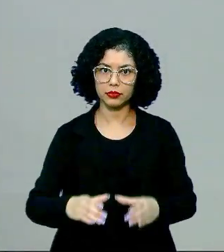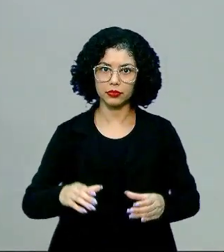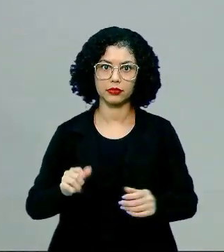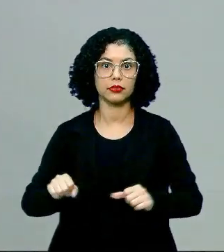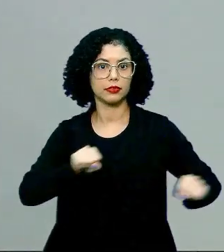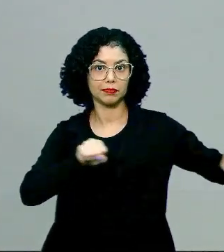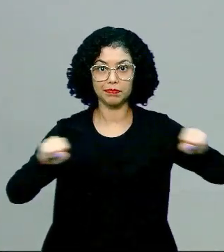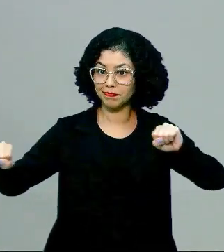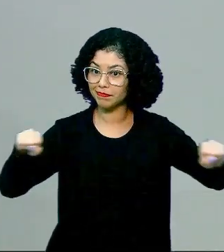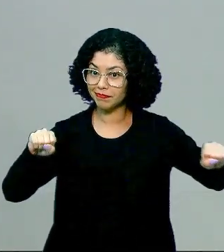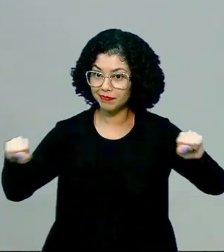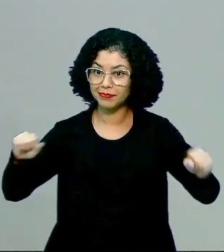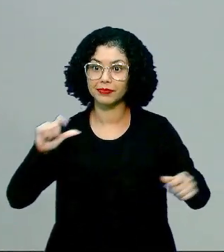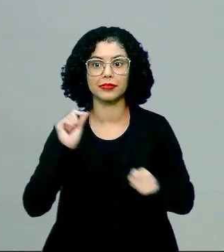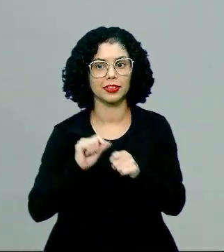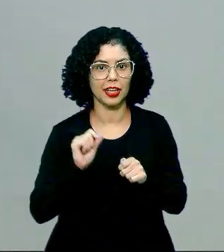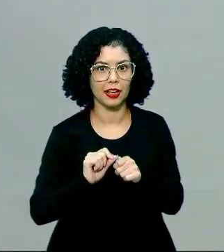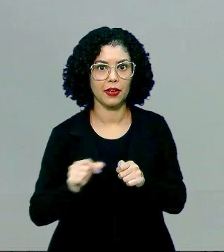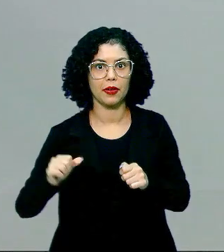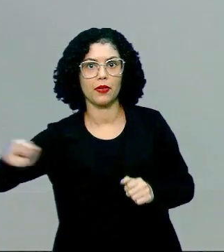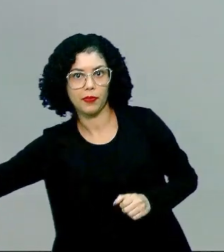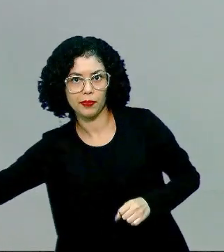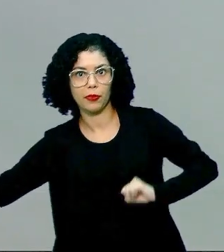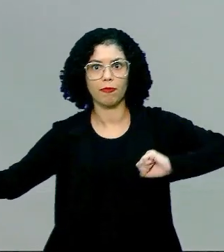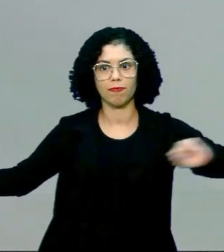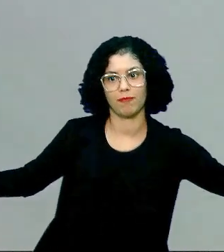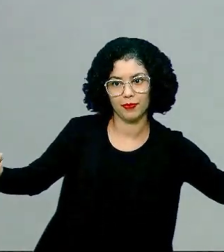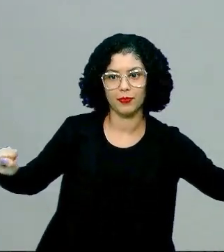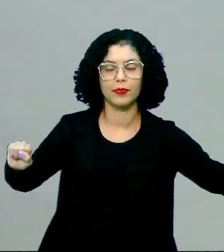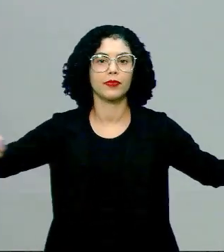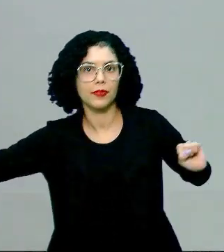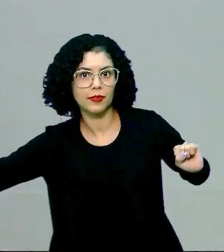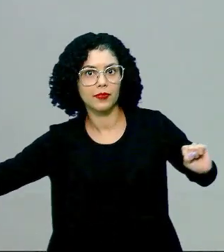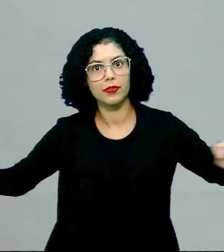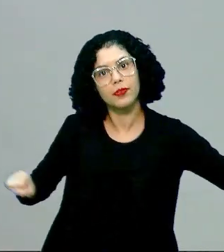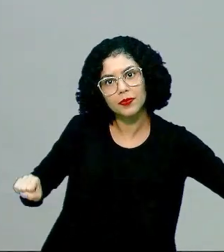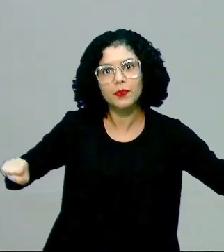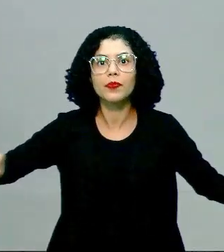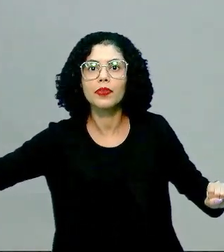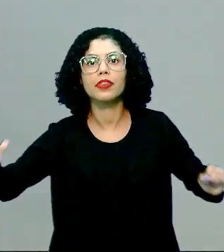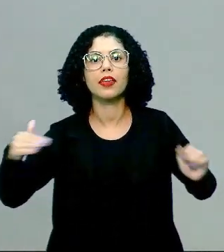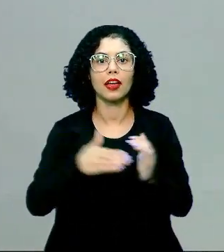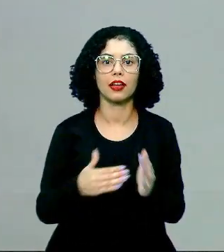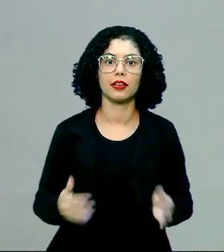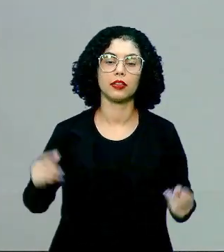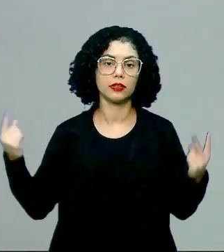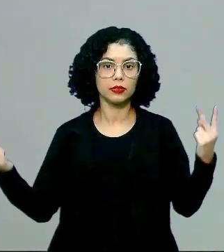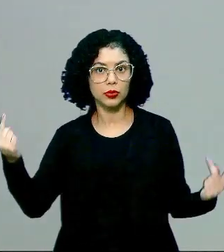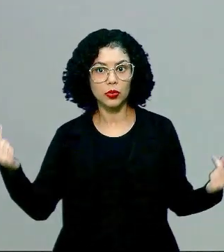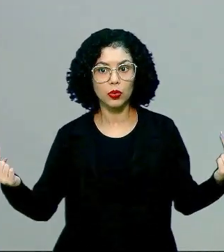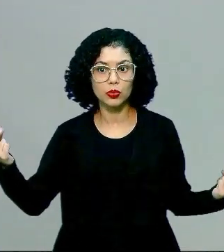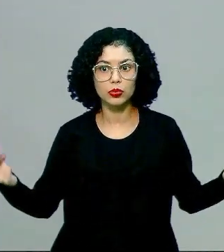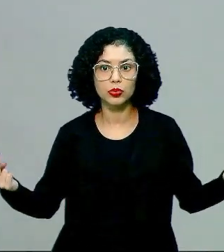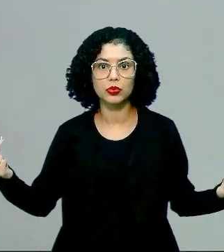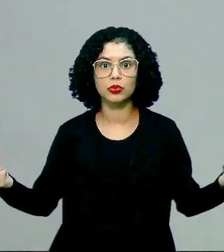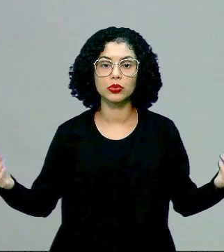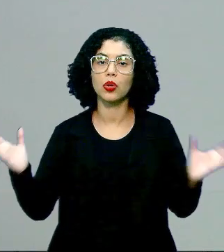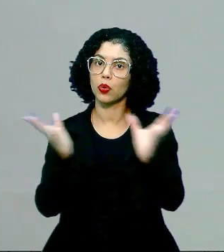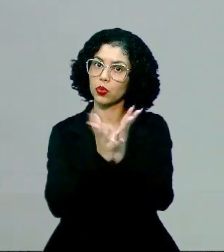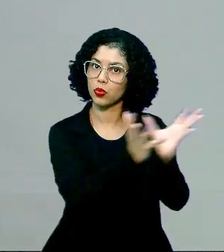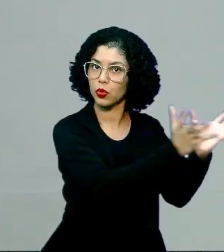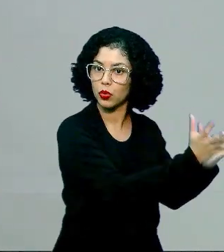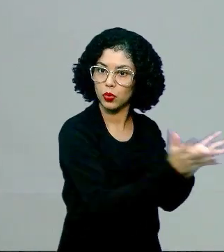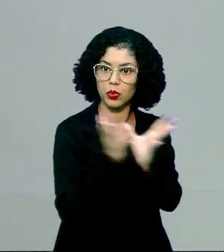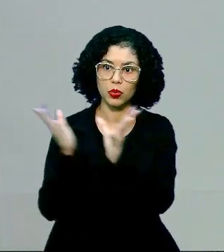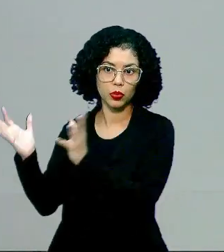cabo de guerra, um faz força para o lado e o outro faz a força para o outro lado. São o quê? 2 grupos